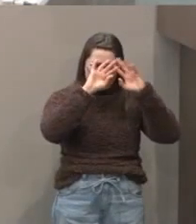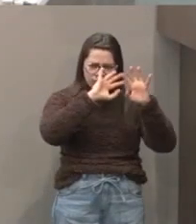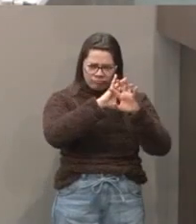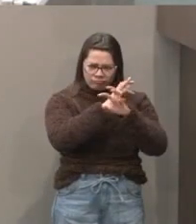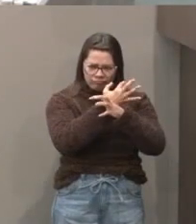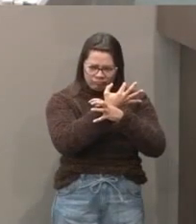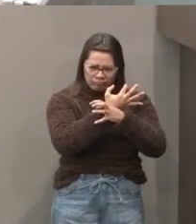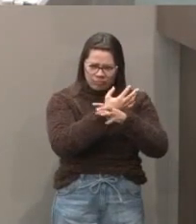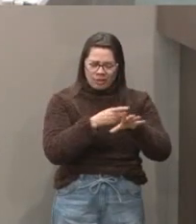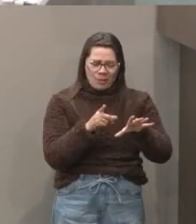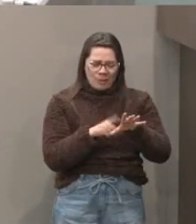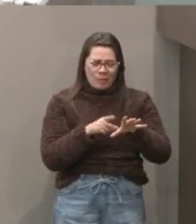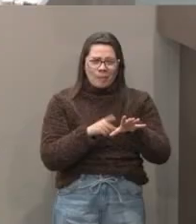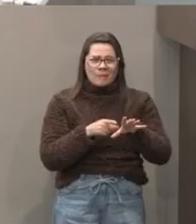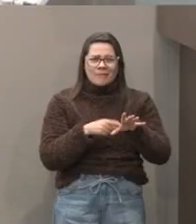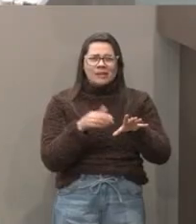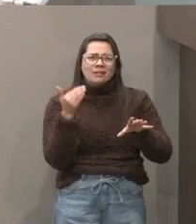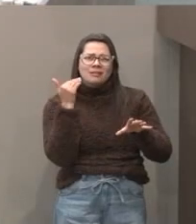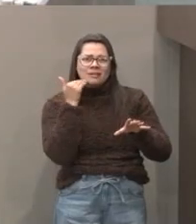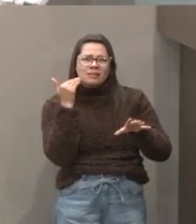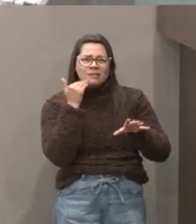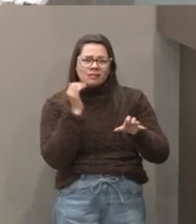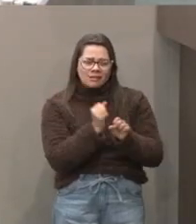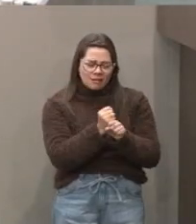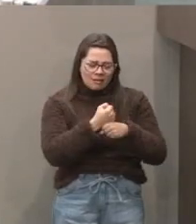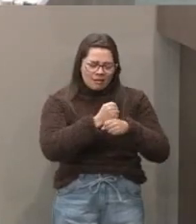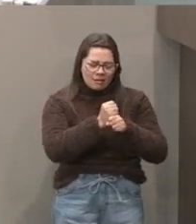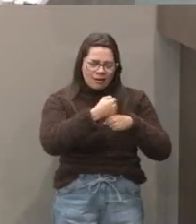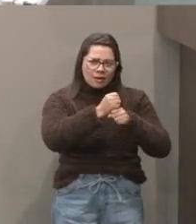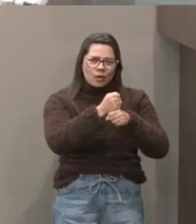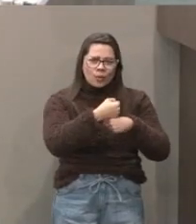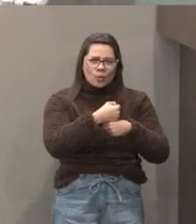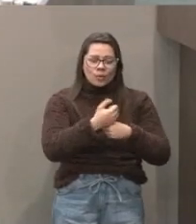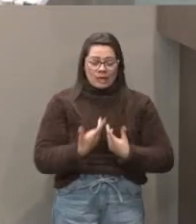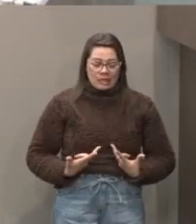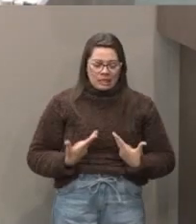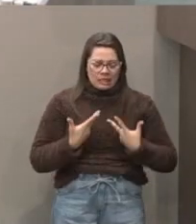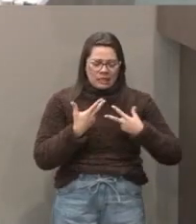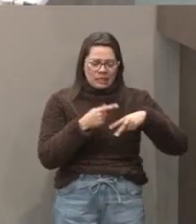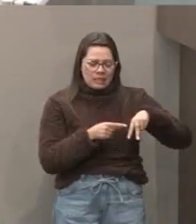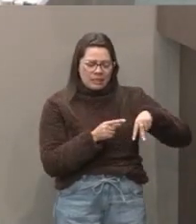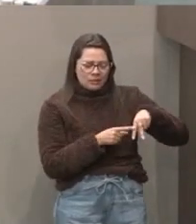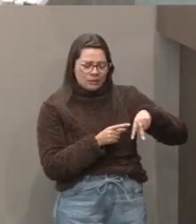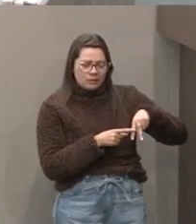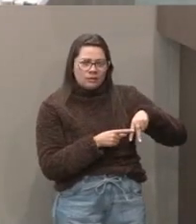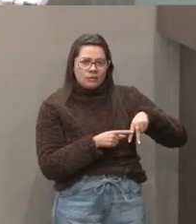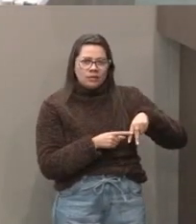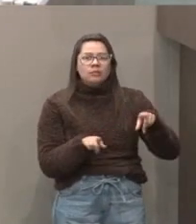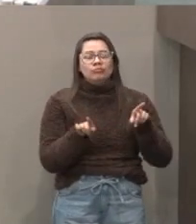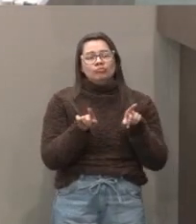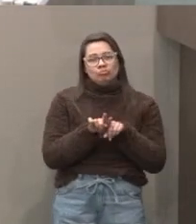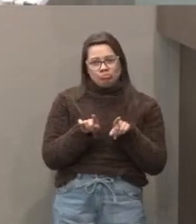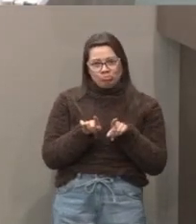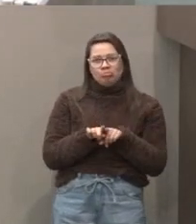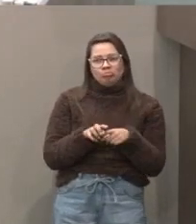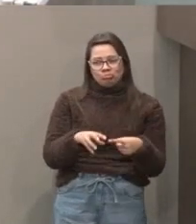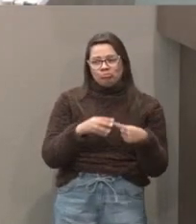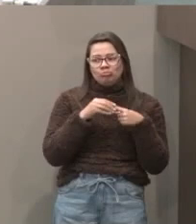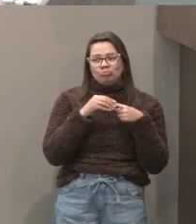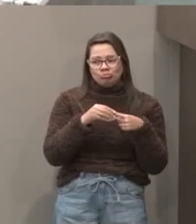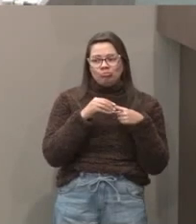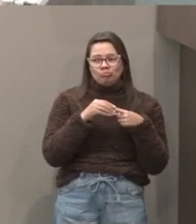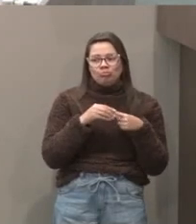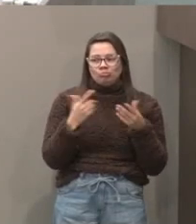pé torto congênito, a coluna vertebral, a cirurgia do joelho e, claro, o